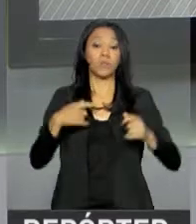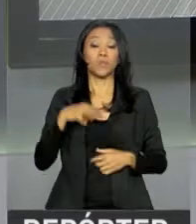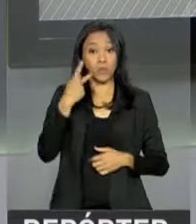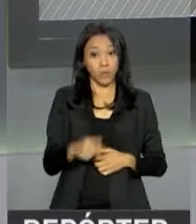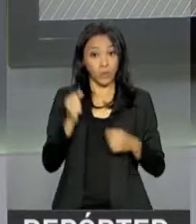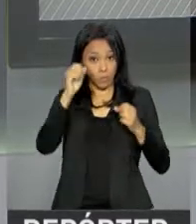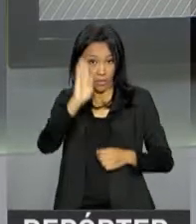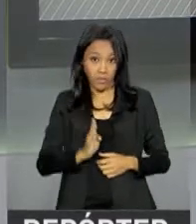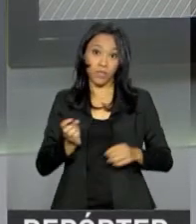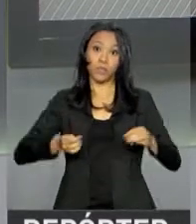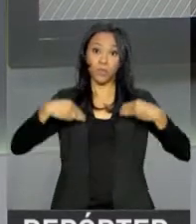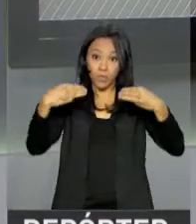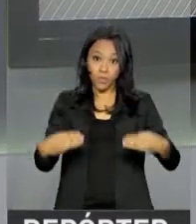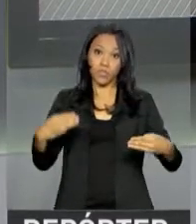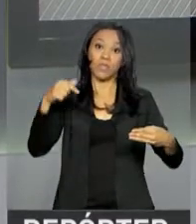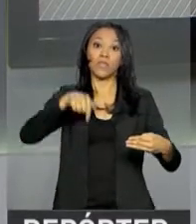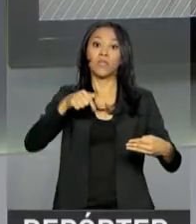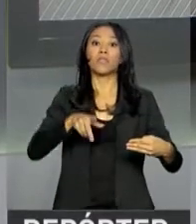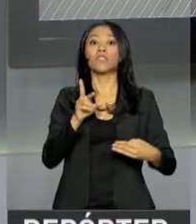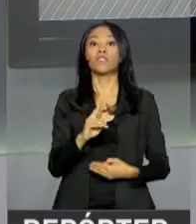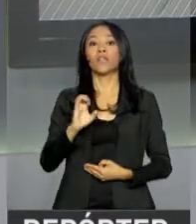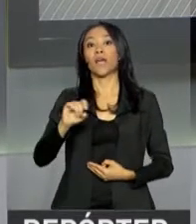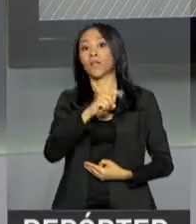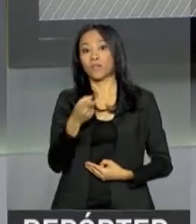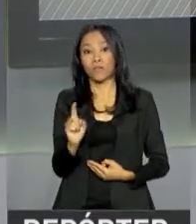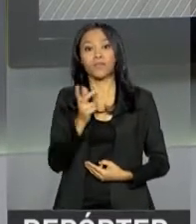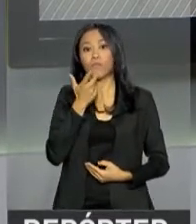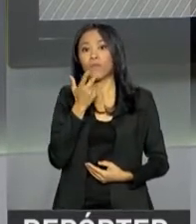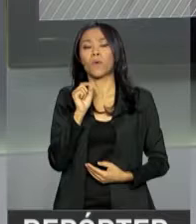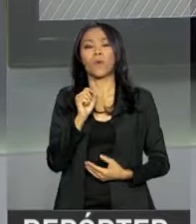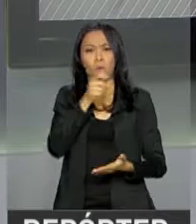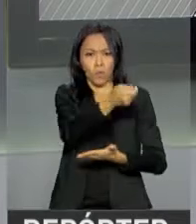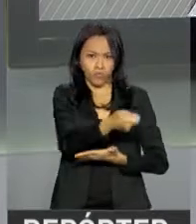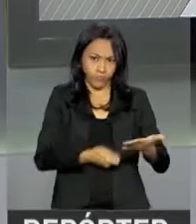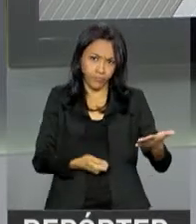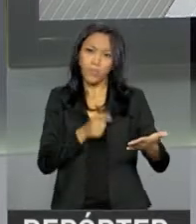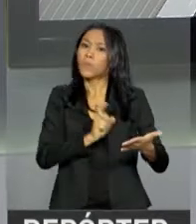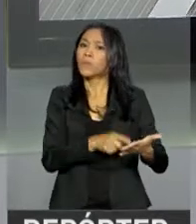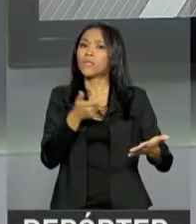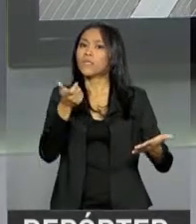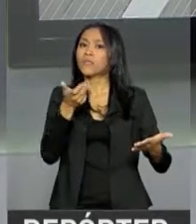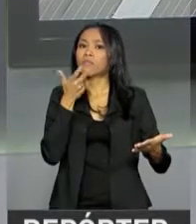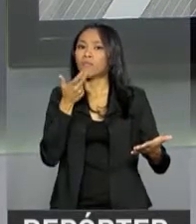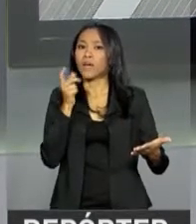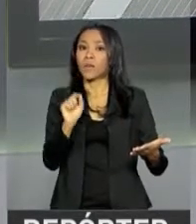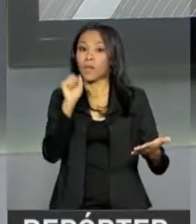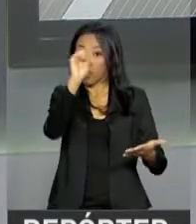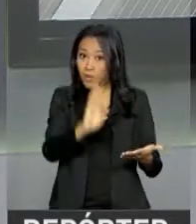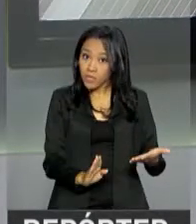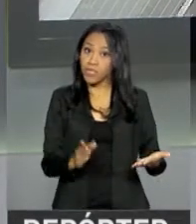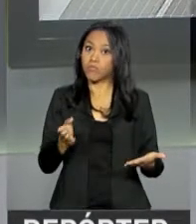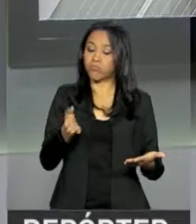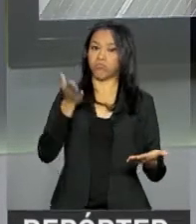e da indústria e comércio exterior e serviços aqui do brasil divulgaram uma nota conjunta em que foi em forma que o brasil